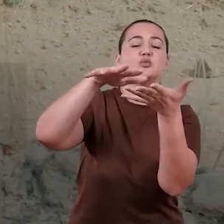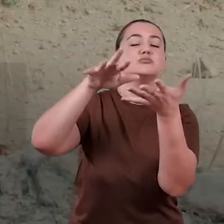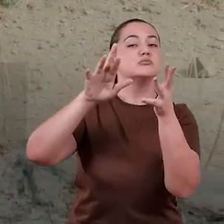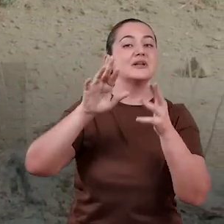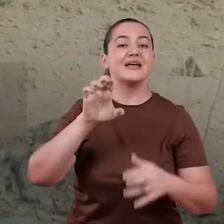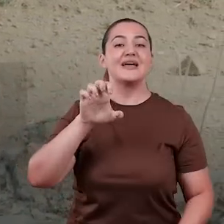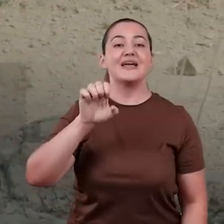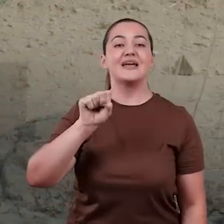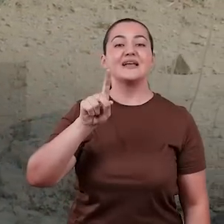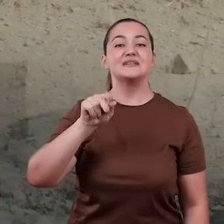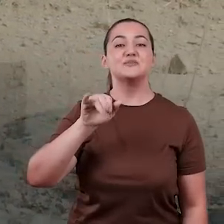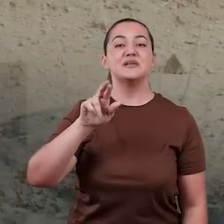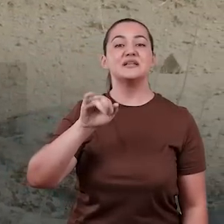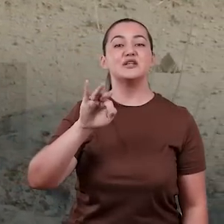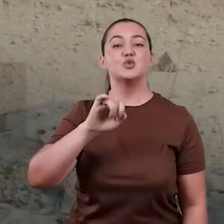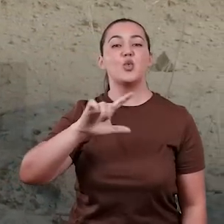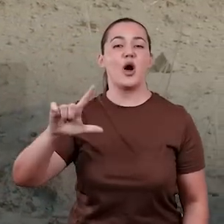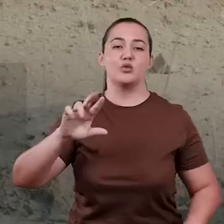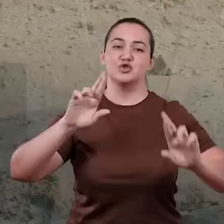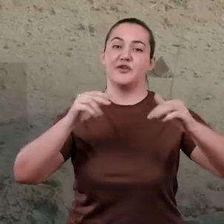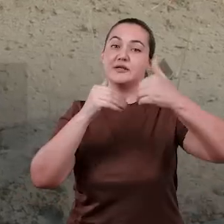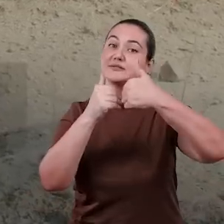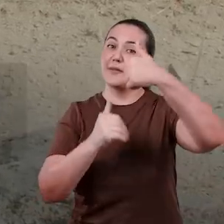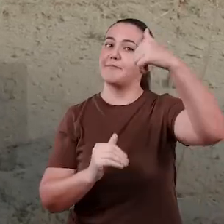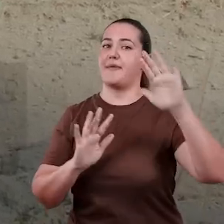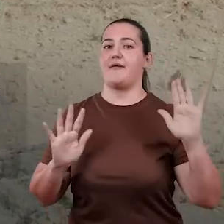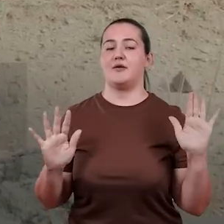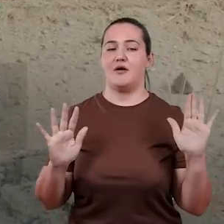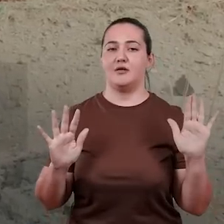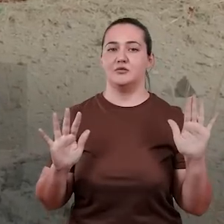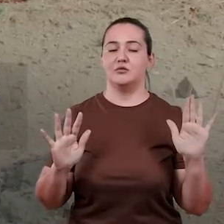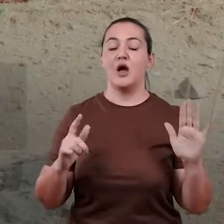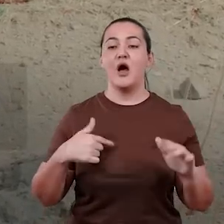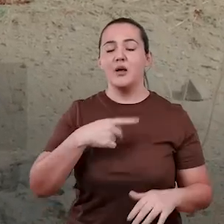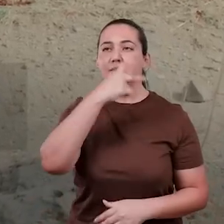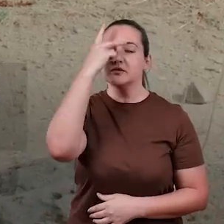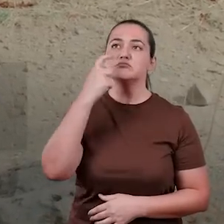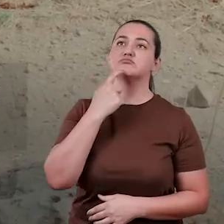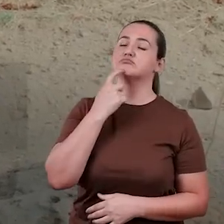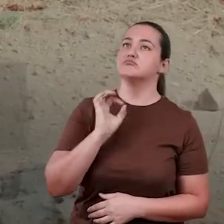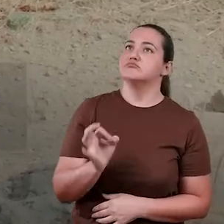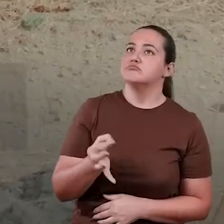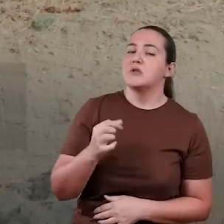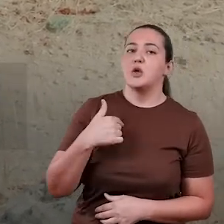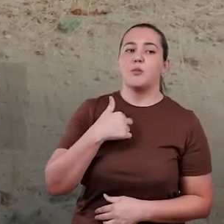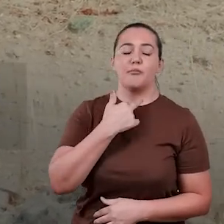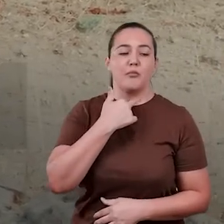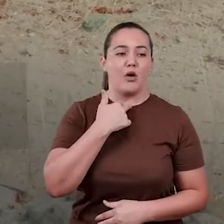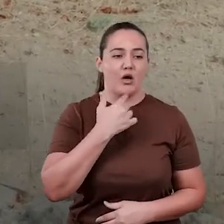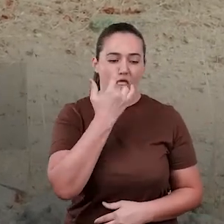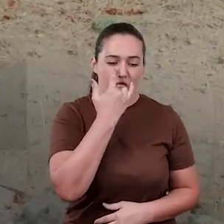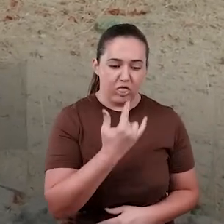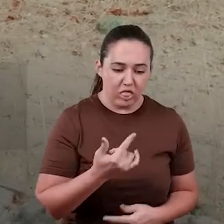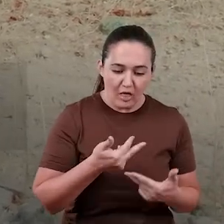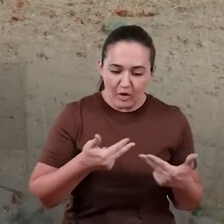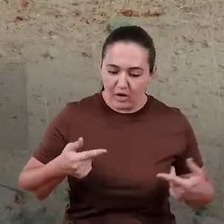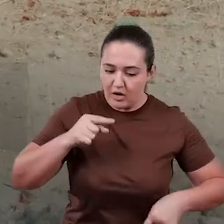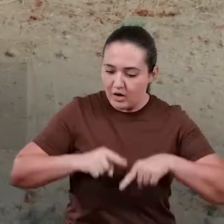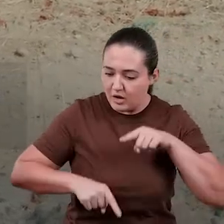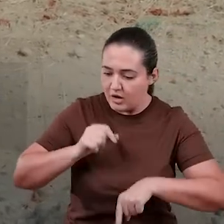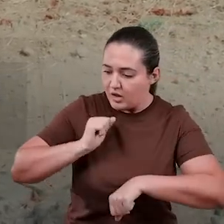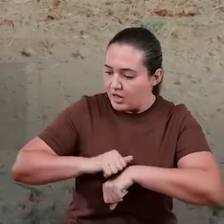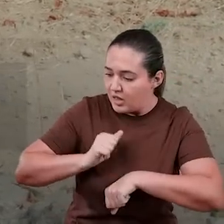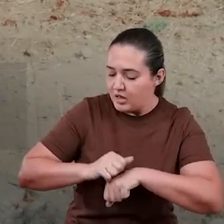oposição. E felizes aqueles que conseguem se livrar do mundo da matéria para abraçar cada vez mais o